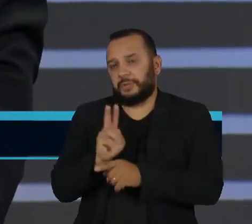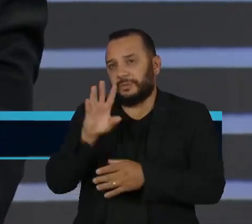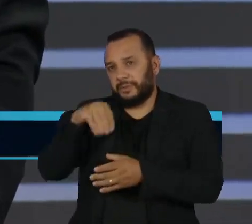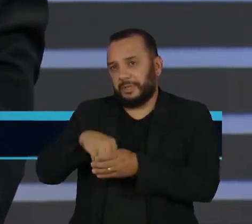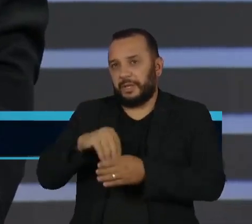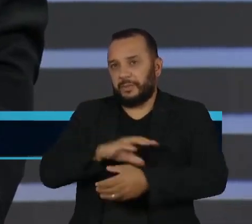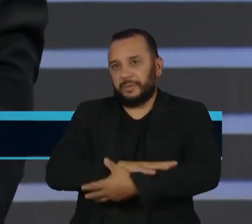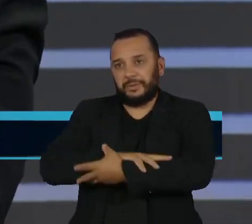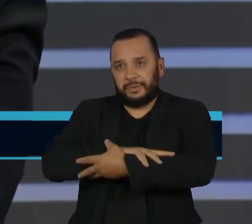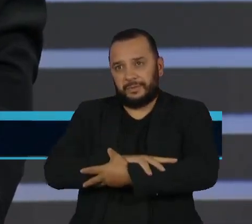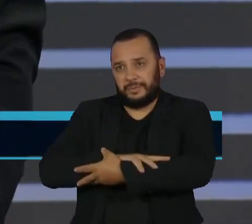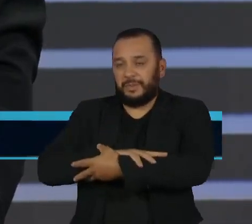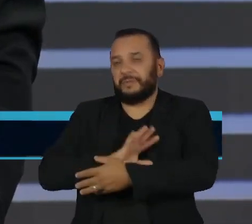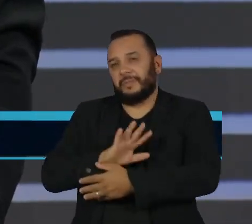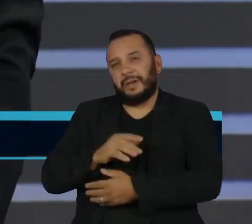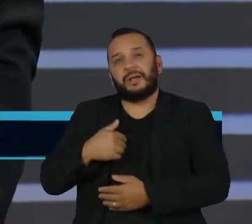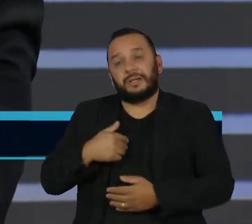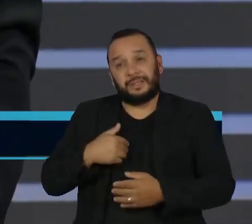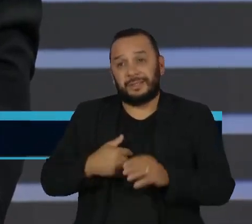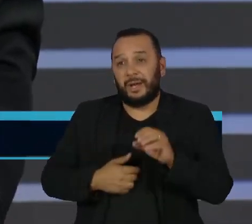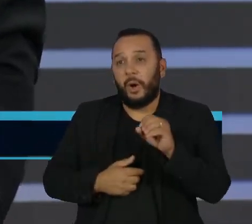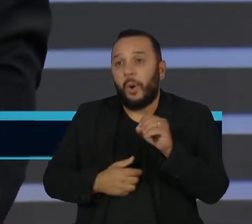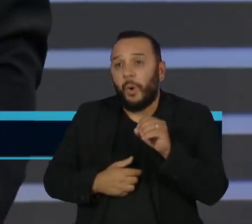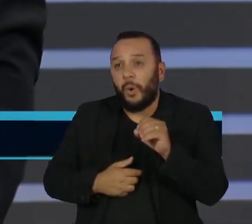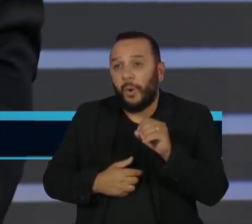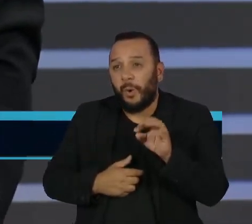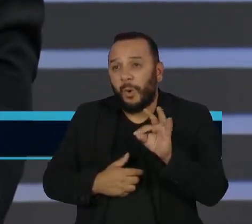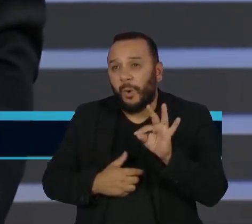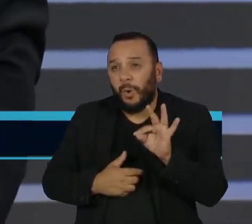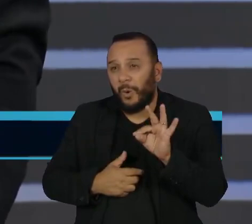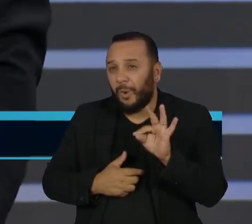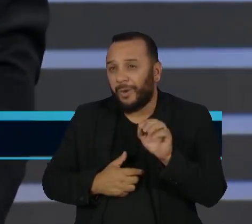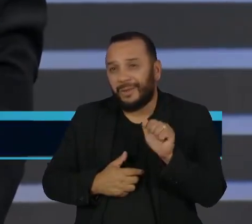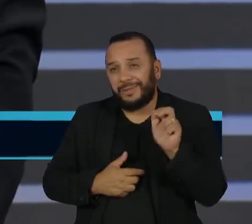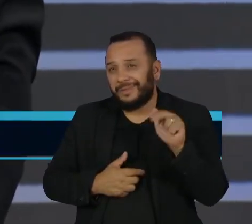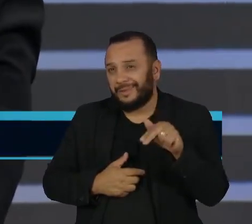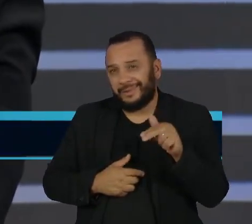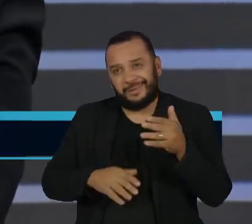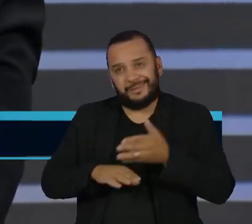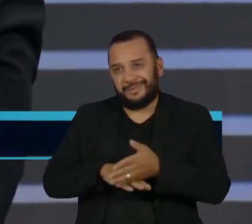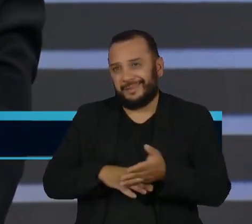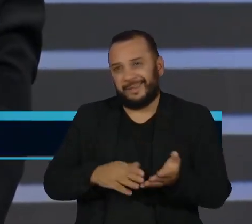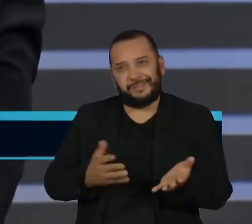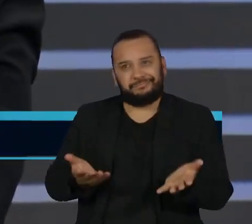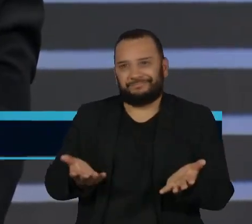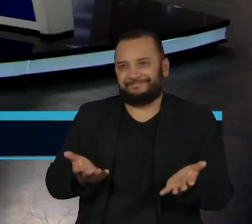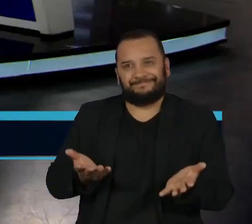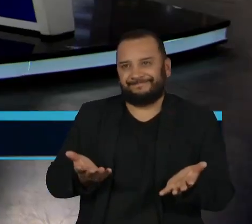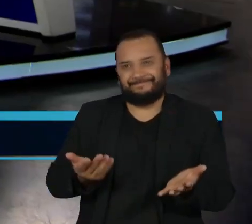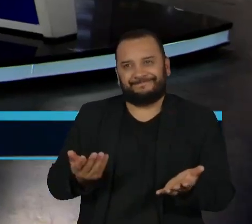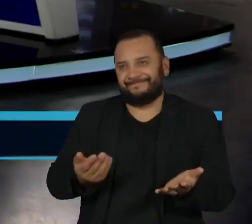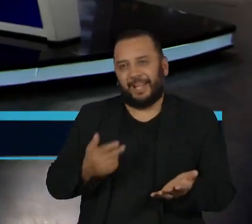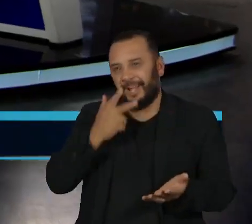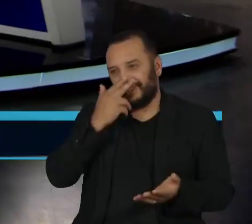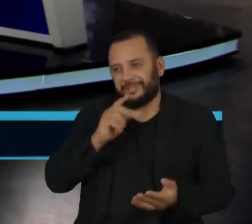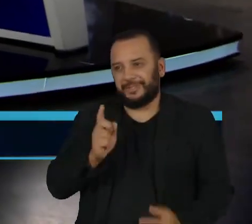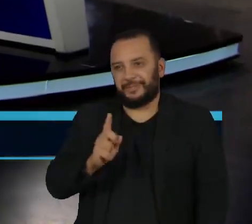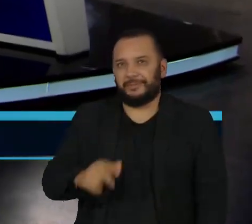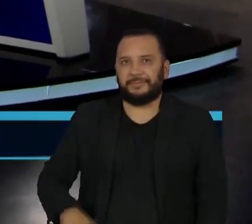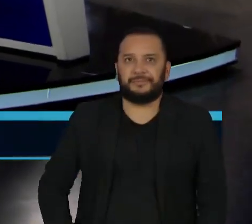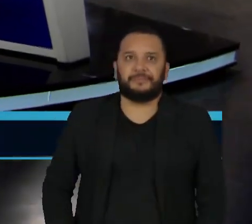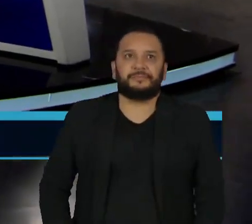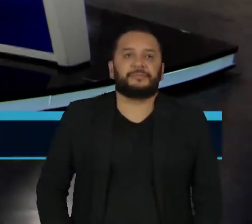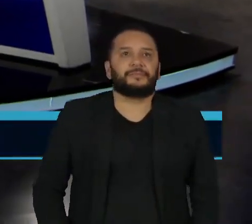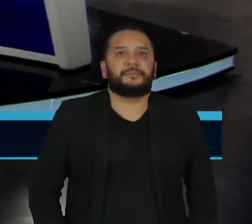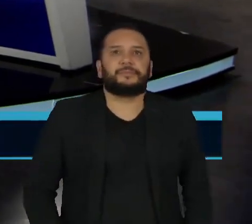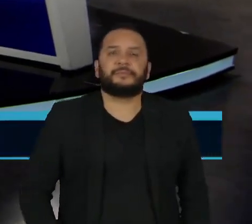antiga ainda vai ser a OTAN. A União Europeia é parte um pouco dos negócios. Qual a sua visão,